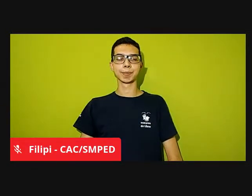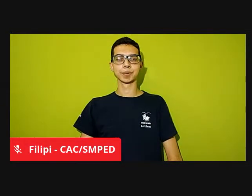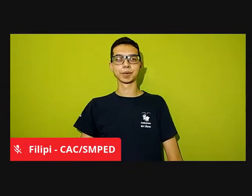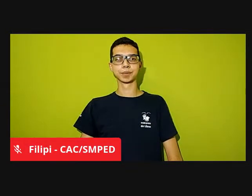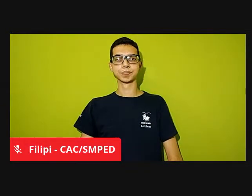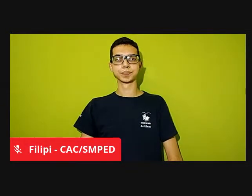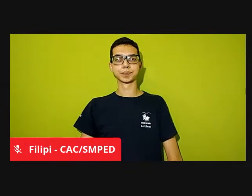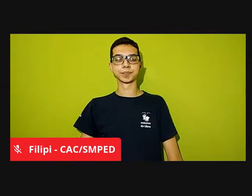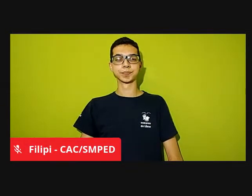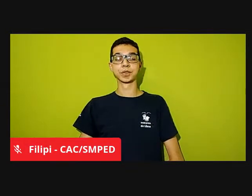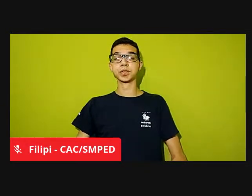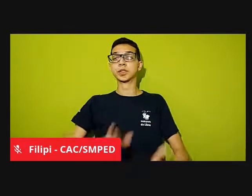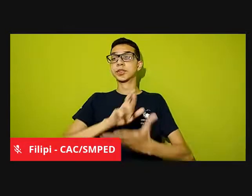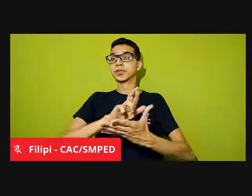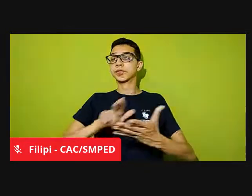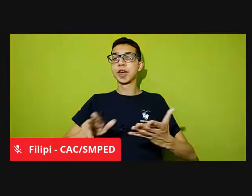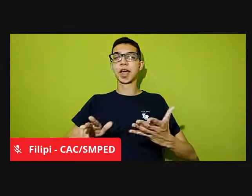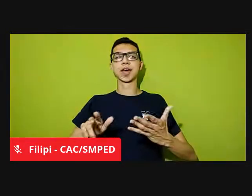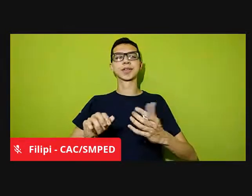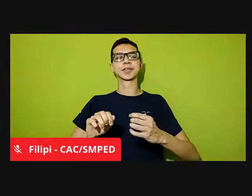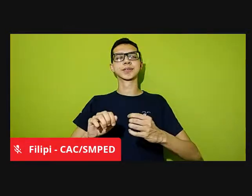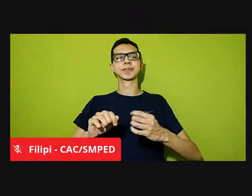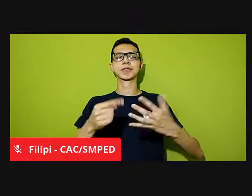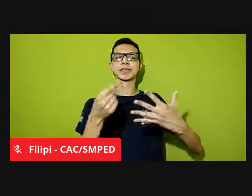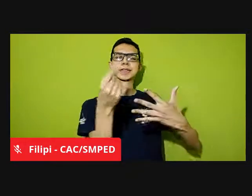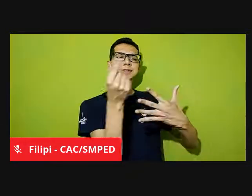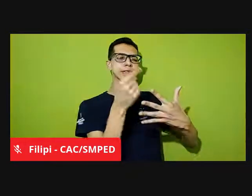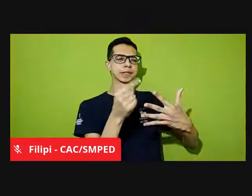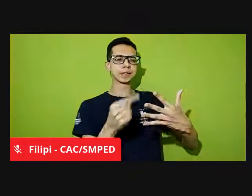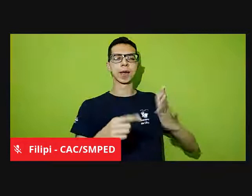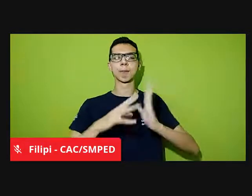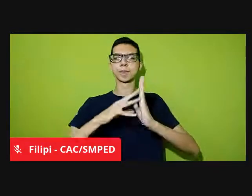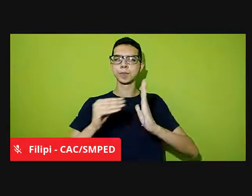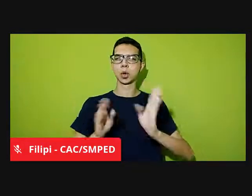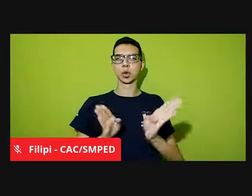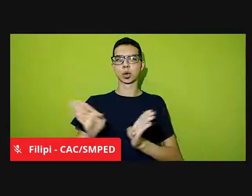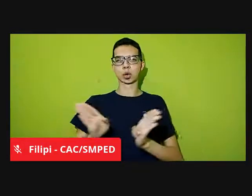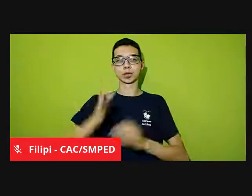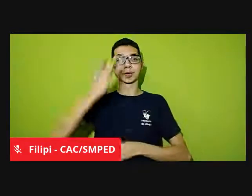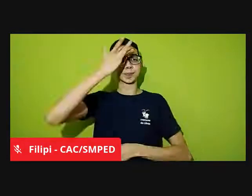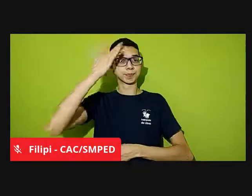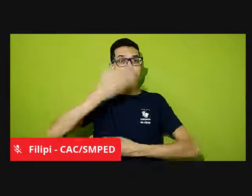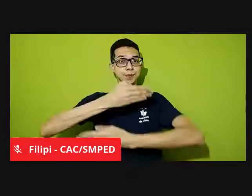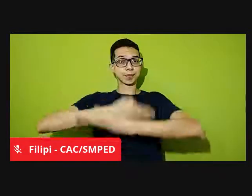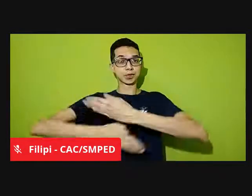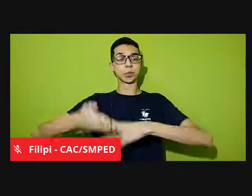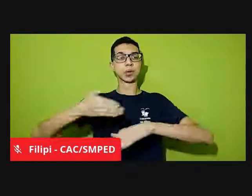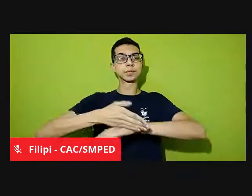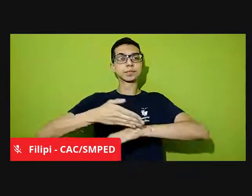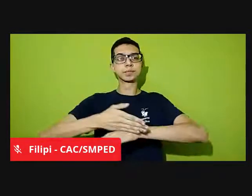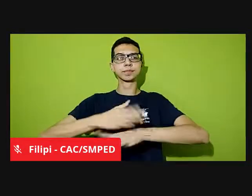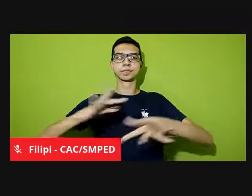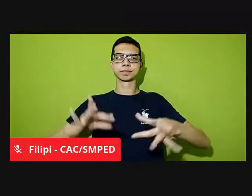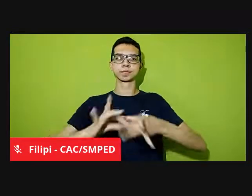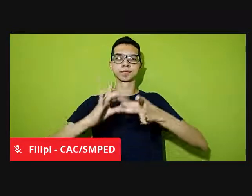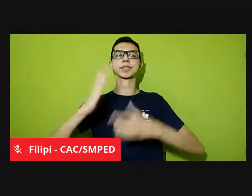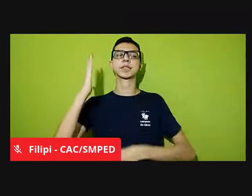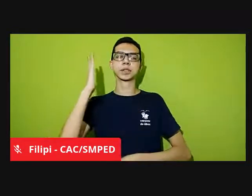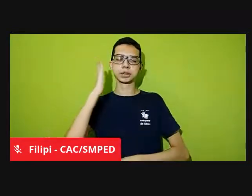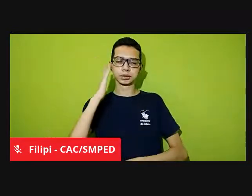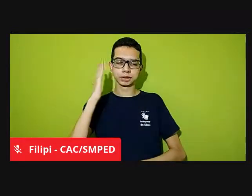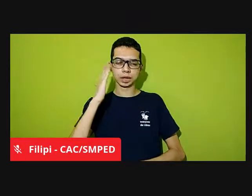de acessibilidade para que as pessoas com deficiência possam interagir, possam consumir tudo que tem em termos